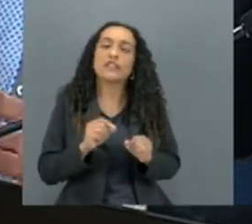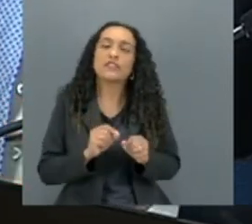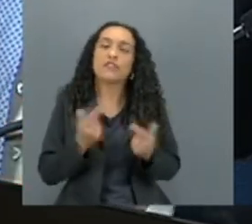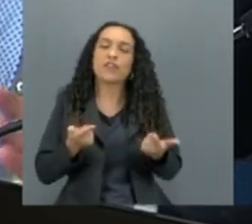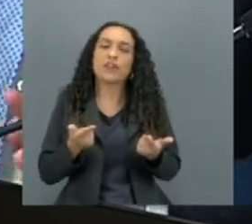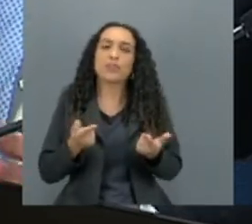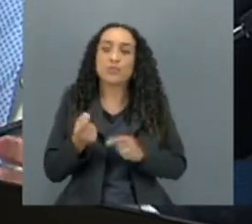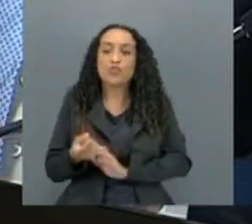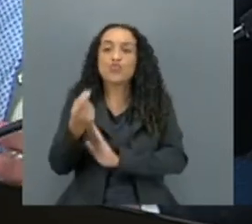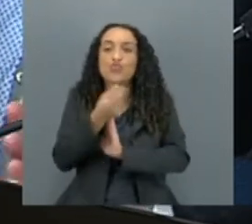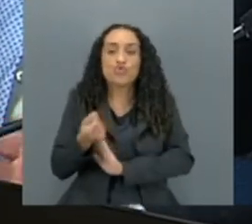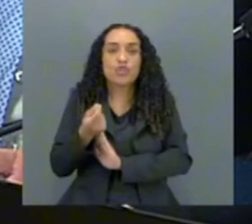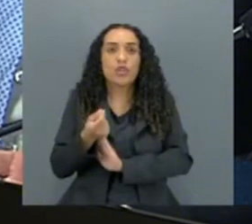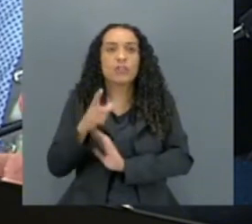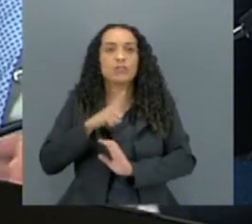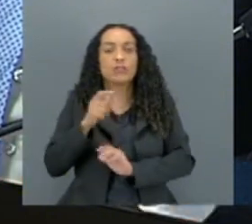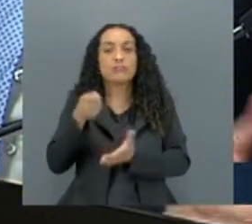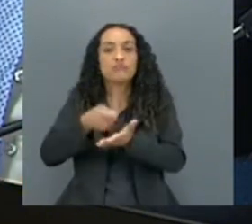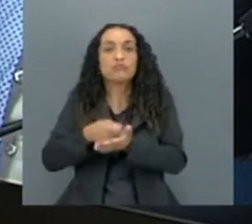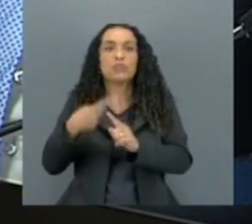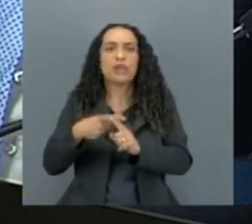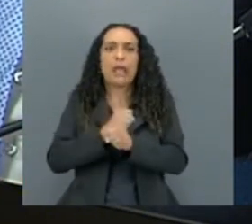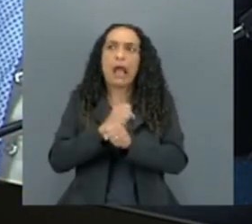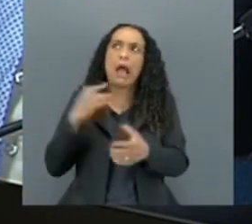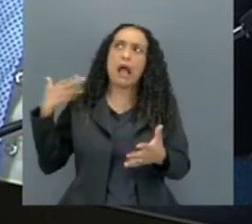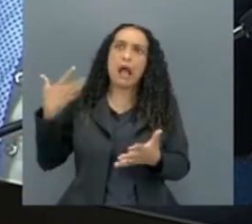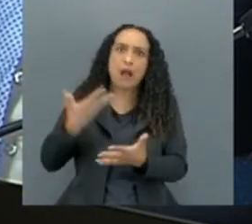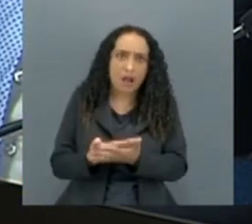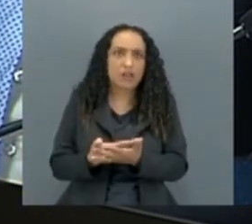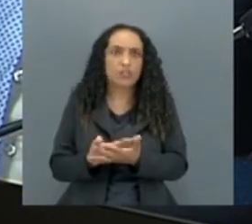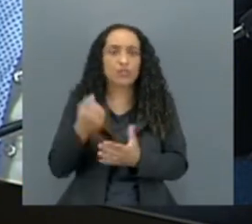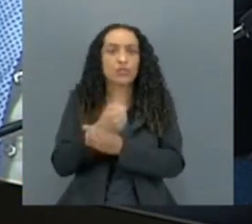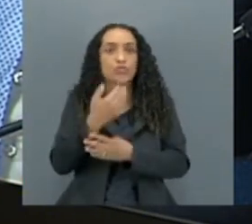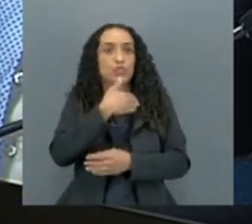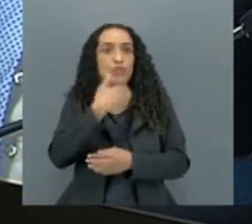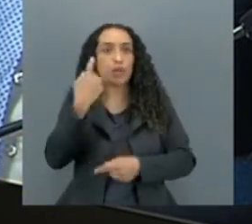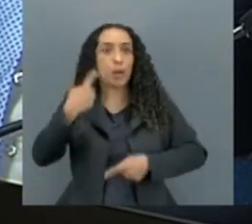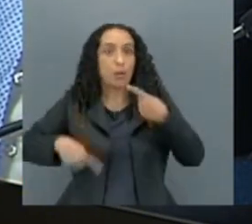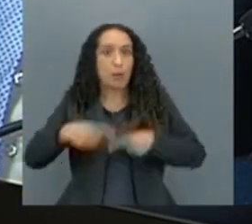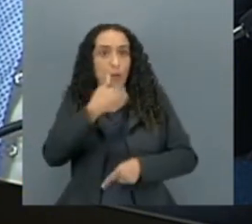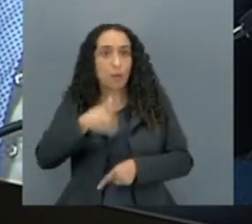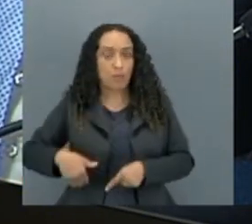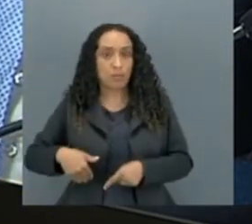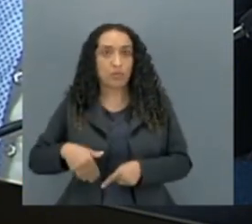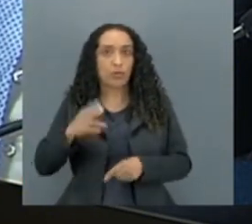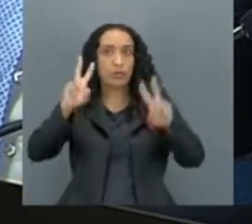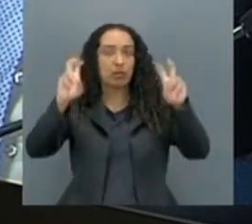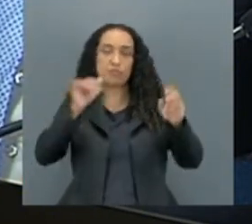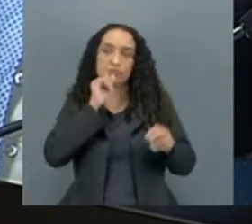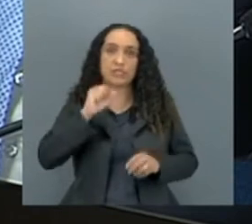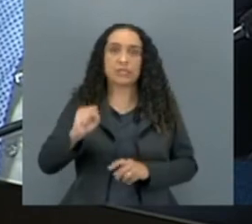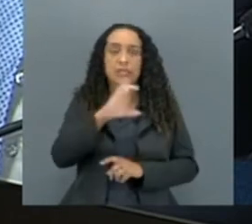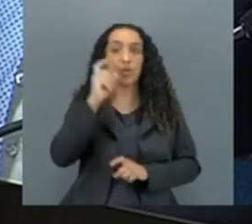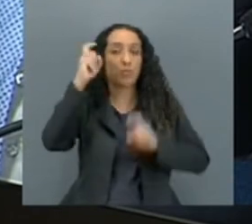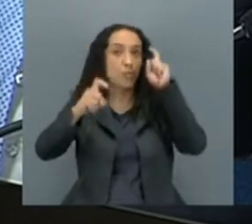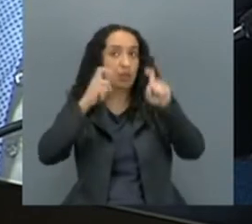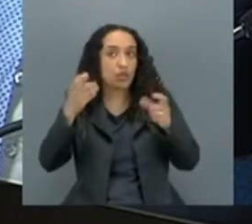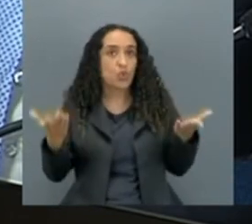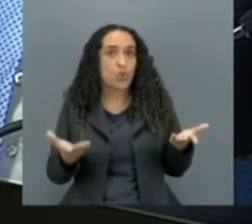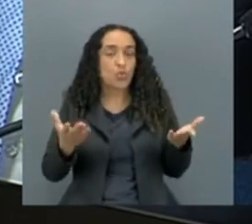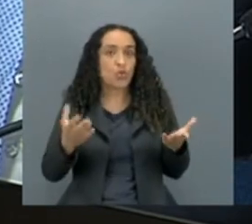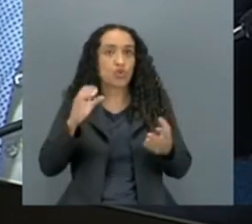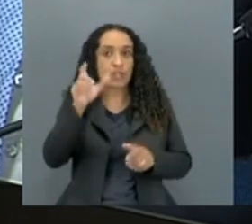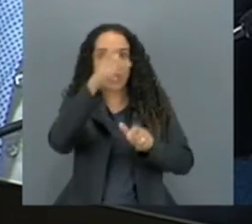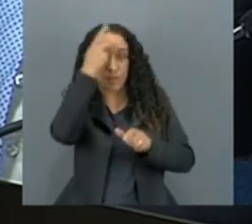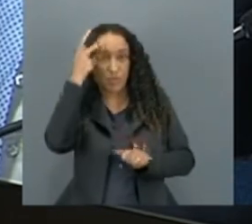que esses recursos sejam exigidos. Afinal de contas, há muitos anos que segurança pública não era tema, por exemplo, em Santa Catarina, de preocupação. Hoje, os